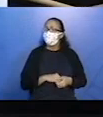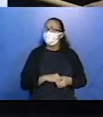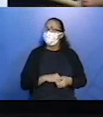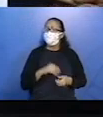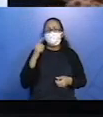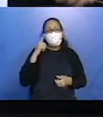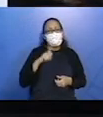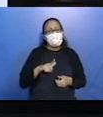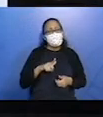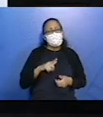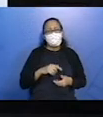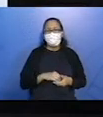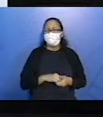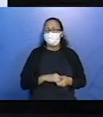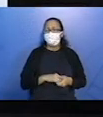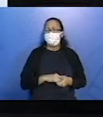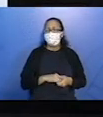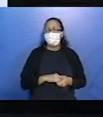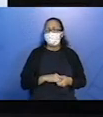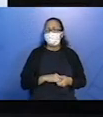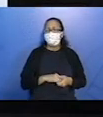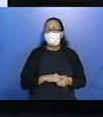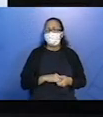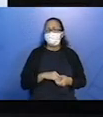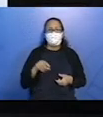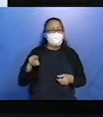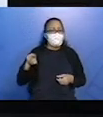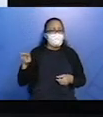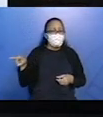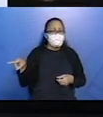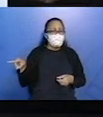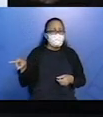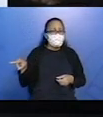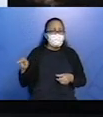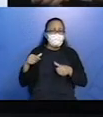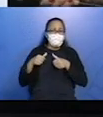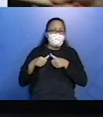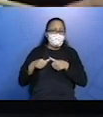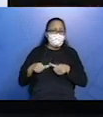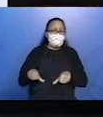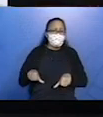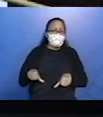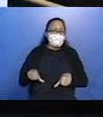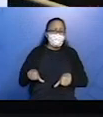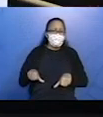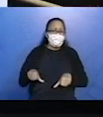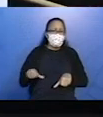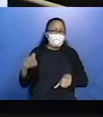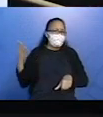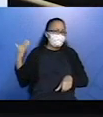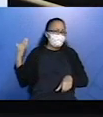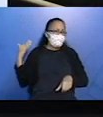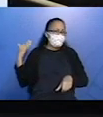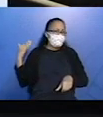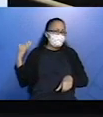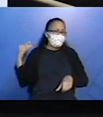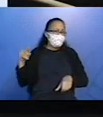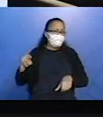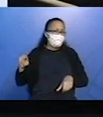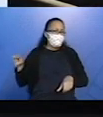Consegue? Então, como ficou? Eles ficam. E no passado,